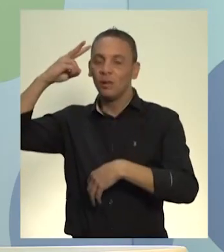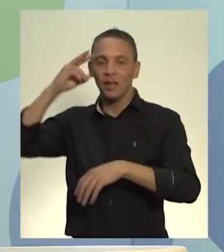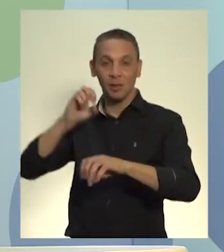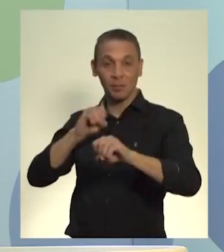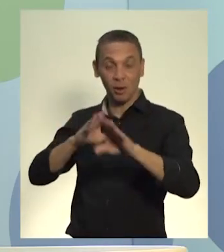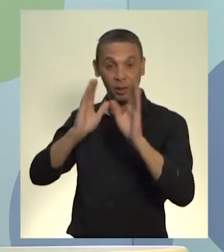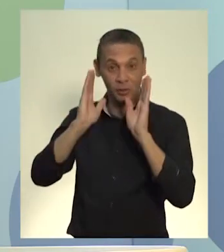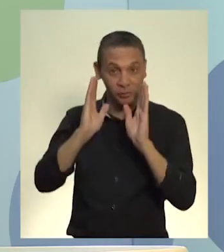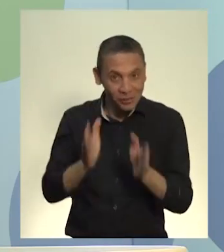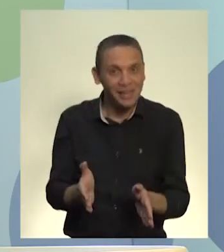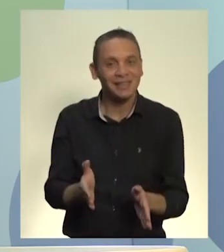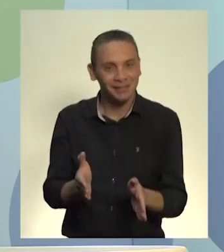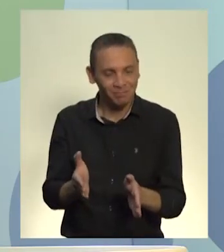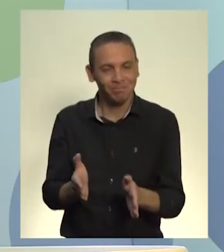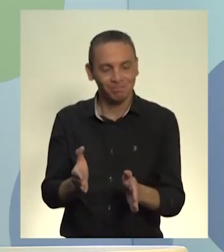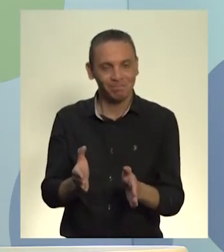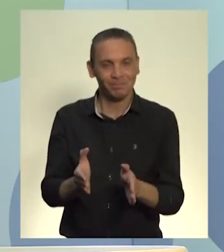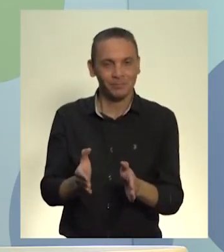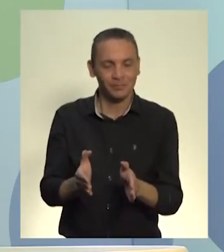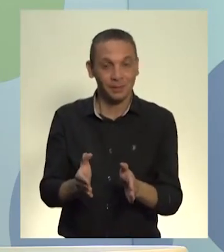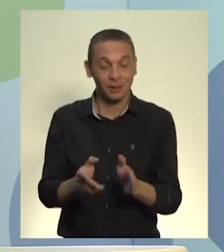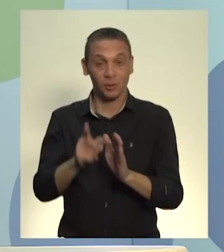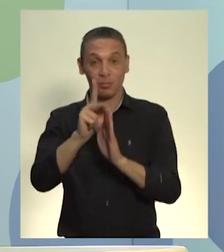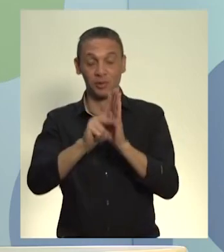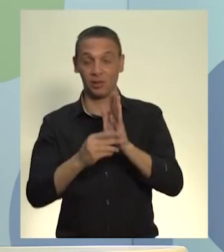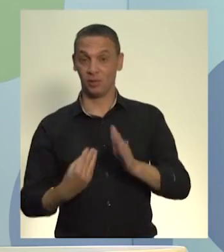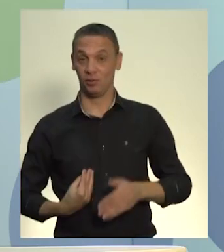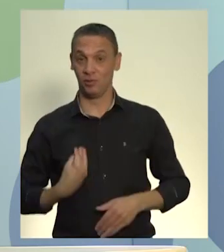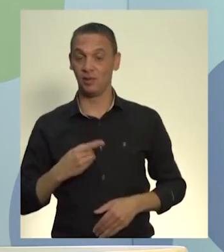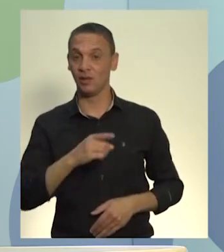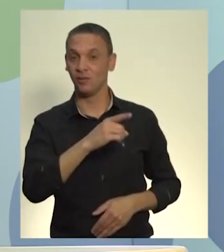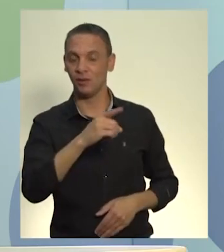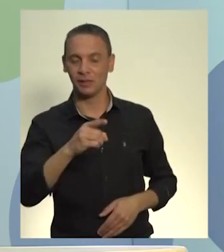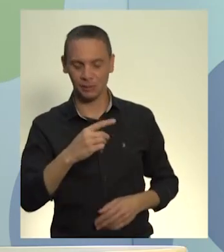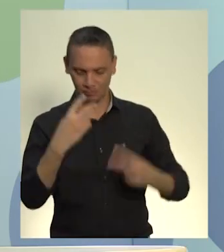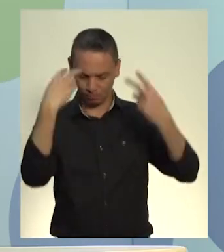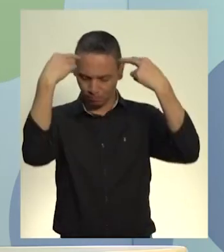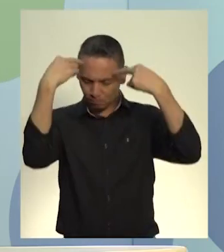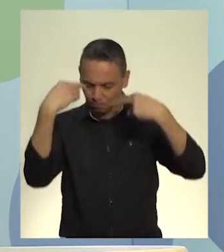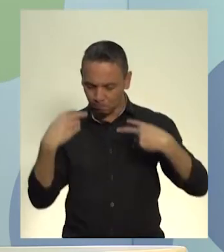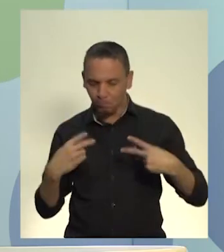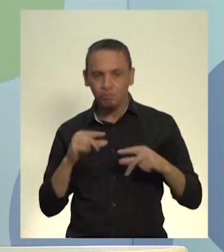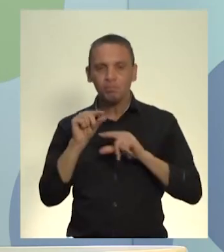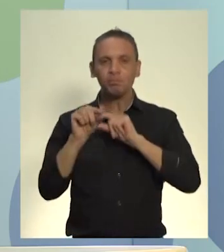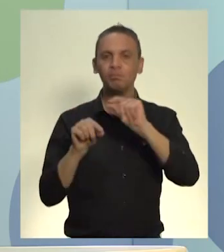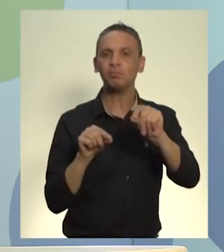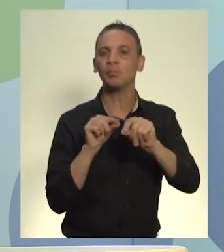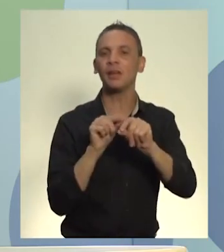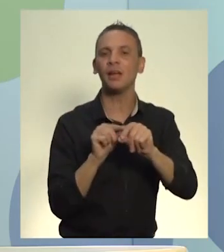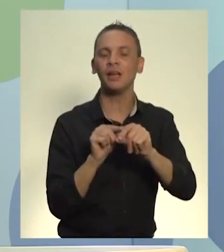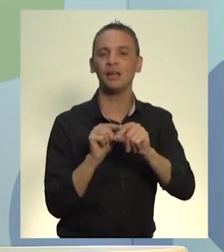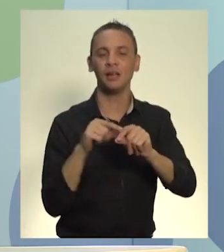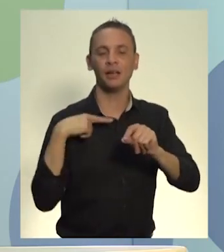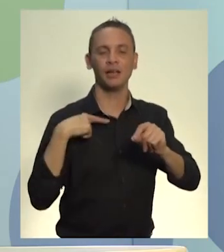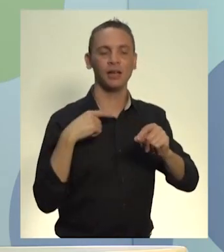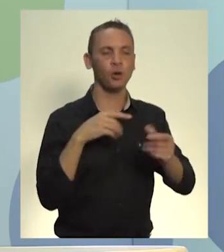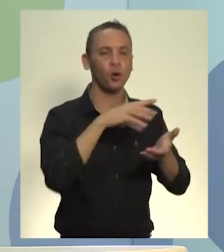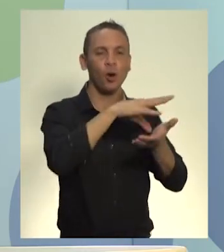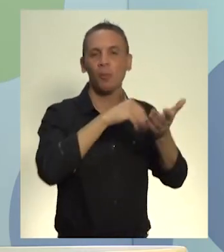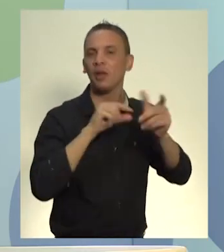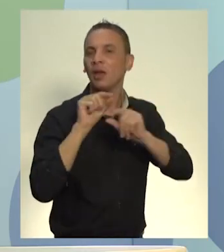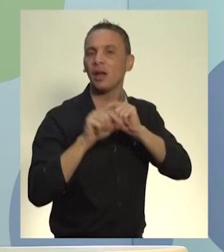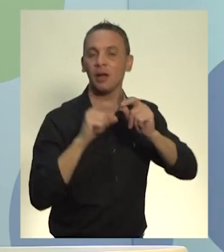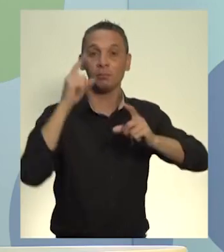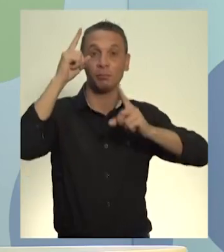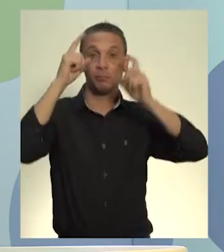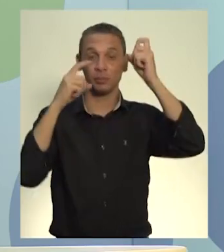aula nossa de projeto de vida. Então, vocês olharam quem influencia e revisitaram o